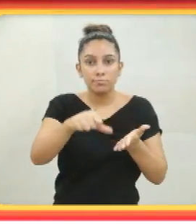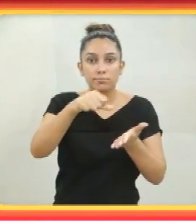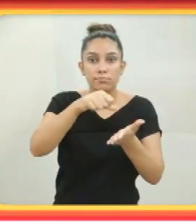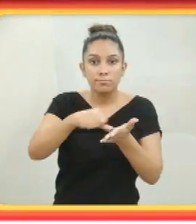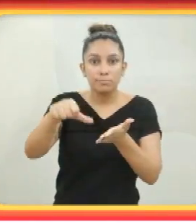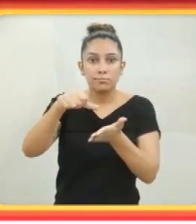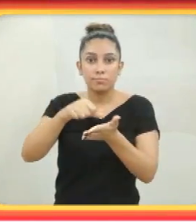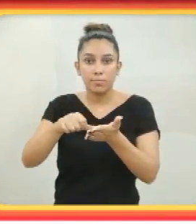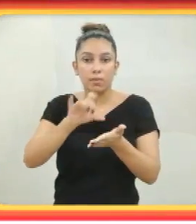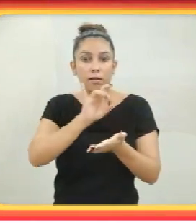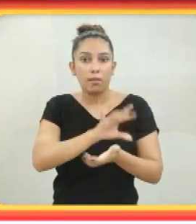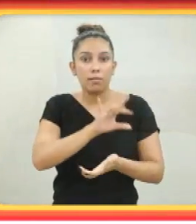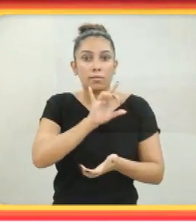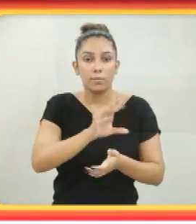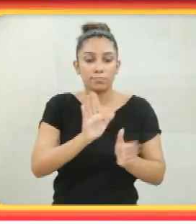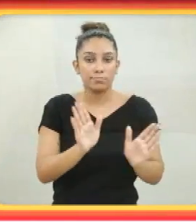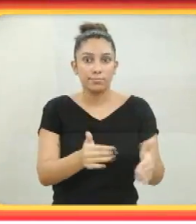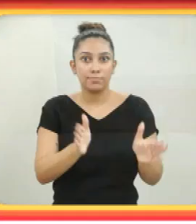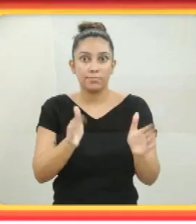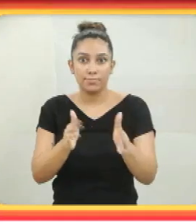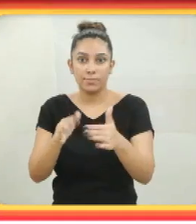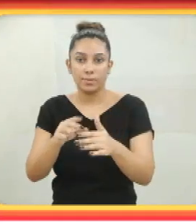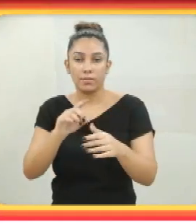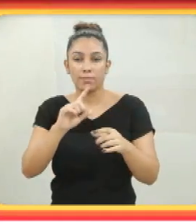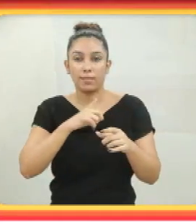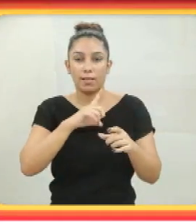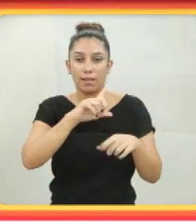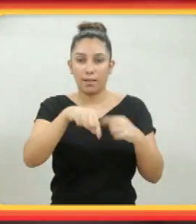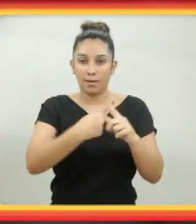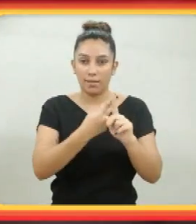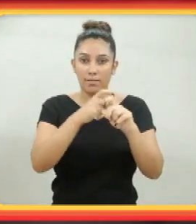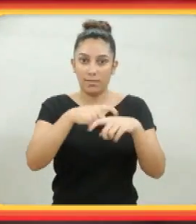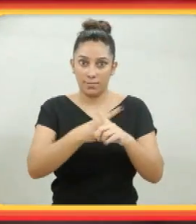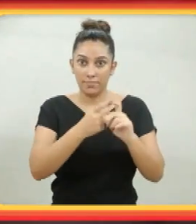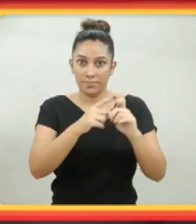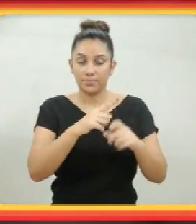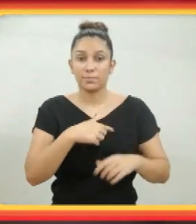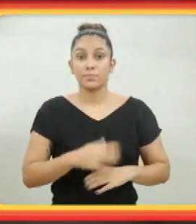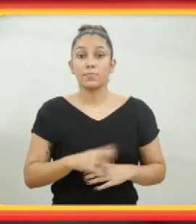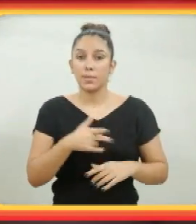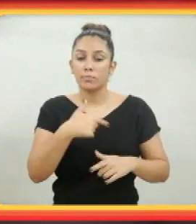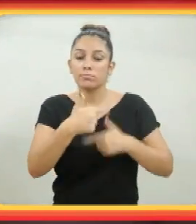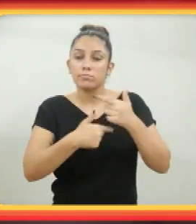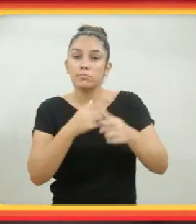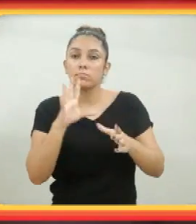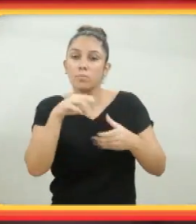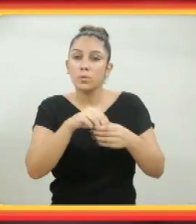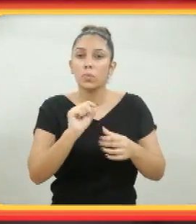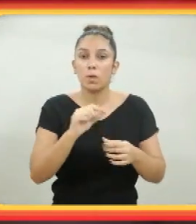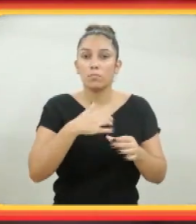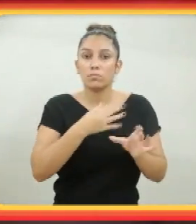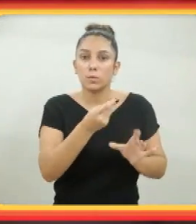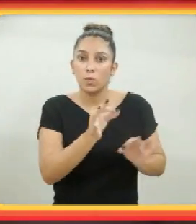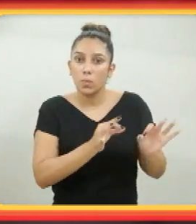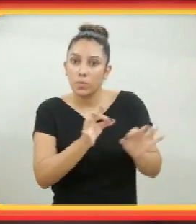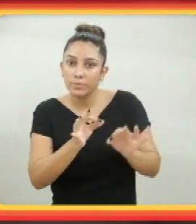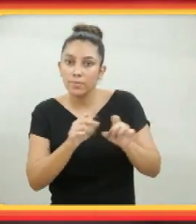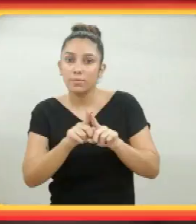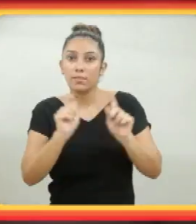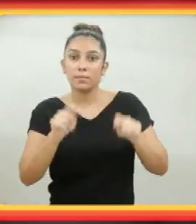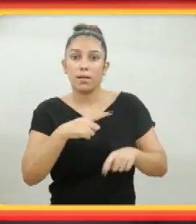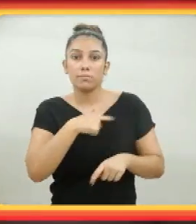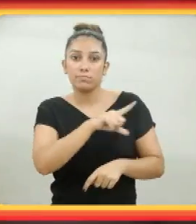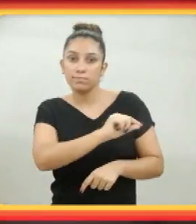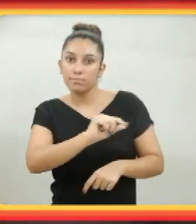e trabalhando com muita organização. E A escolha das cores